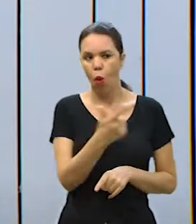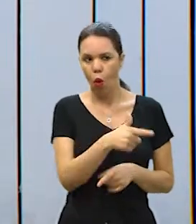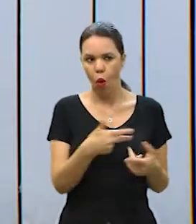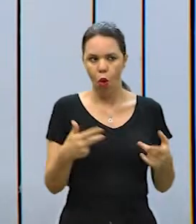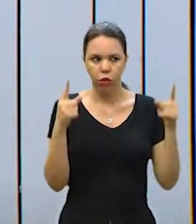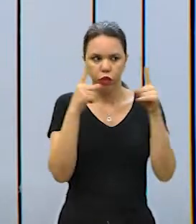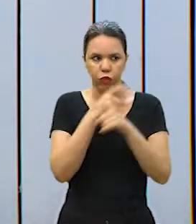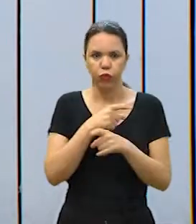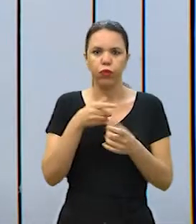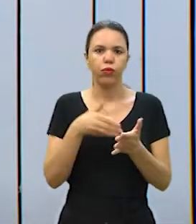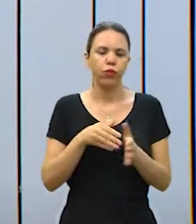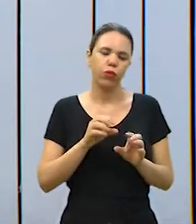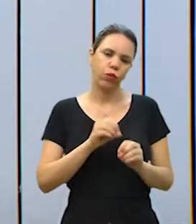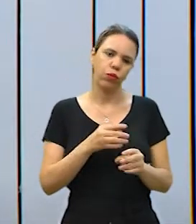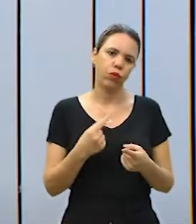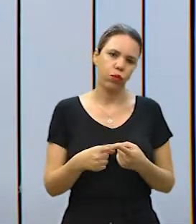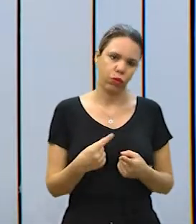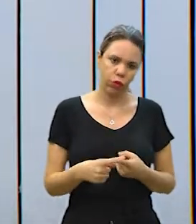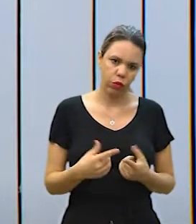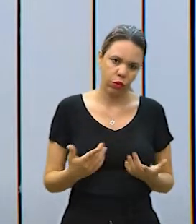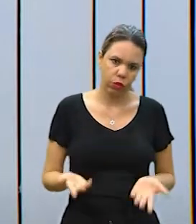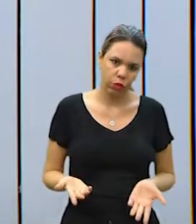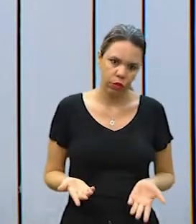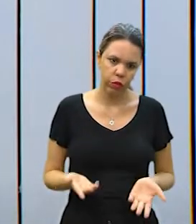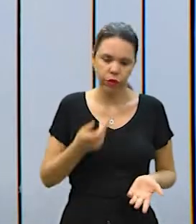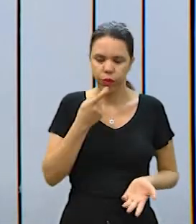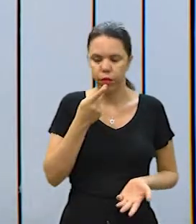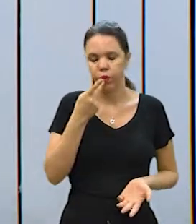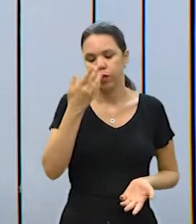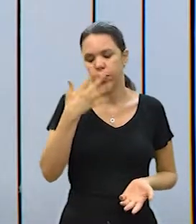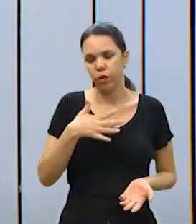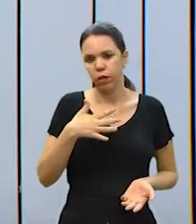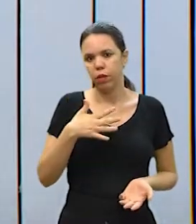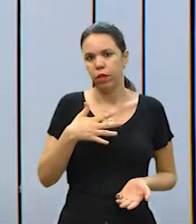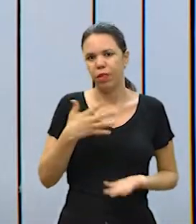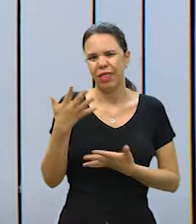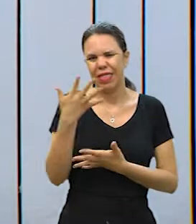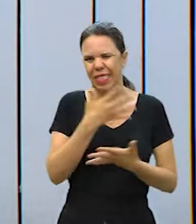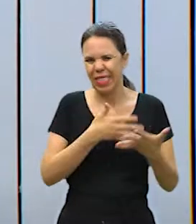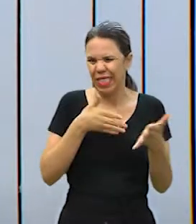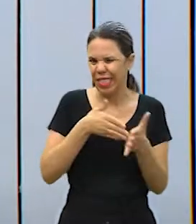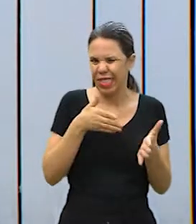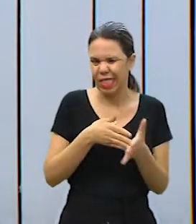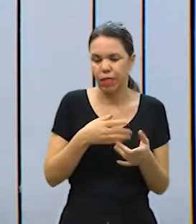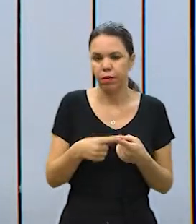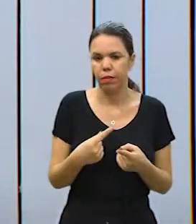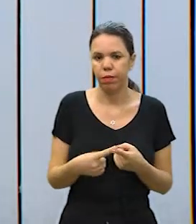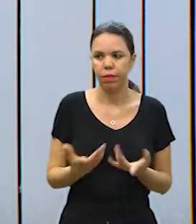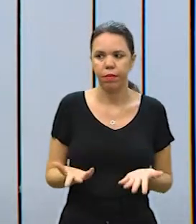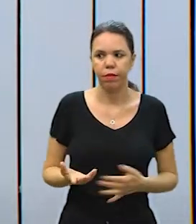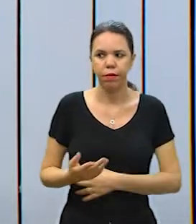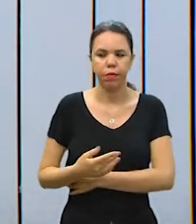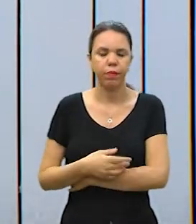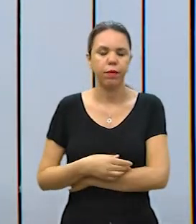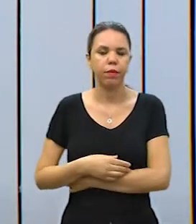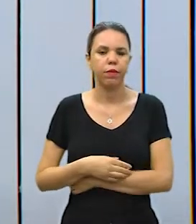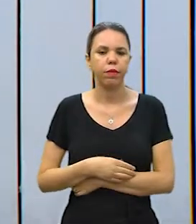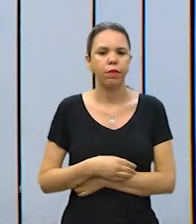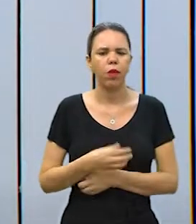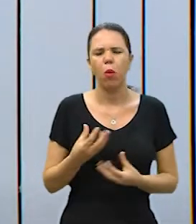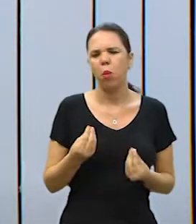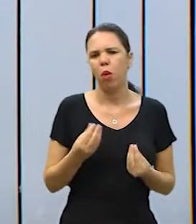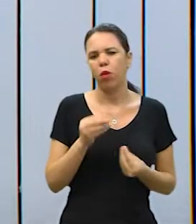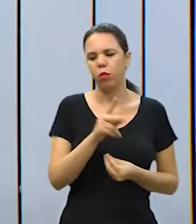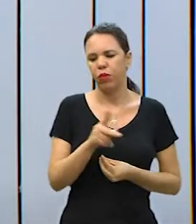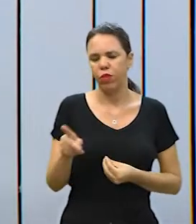uma outra dificuldade na educação. Por quê? Por que fala que a criança atrapalha? E